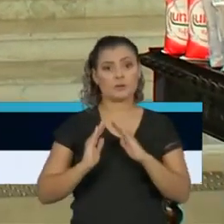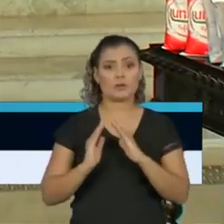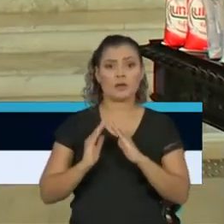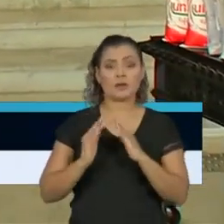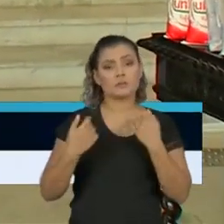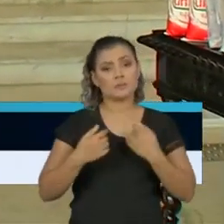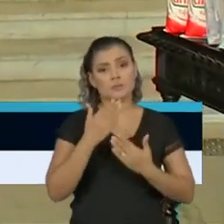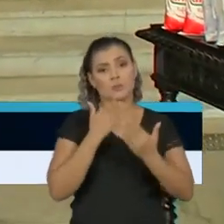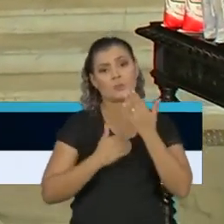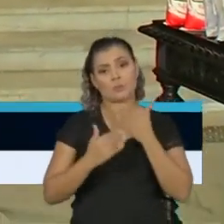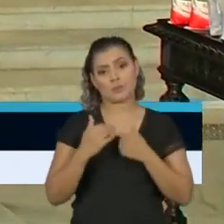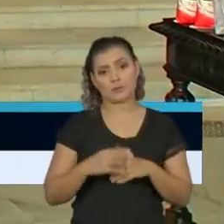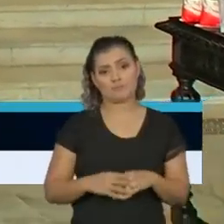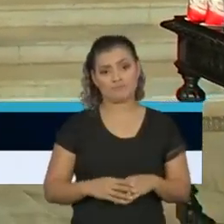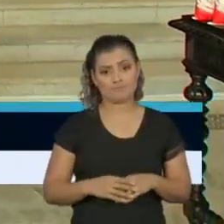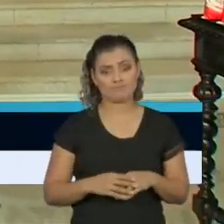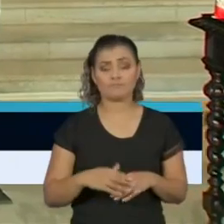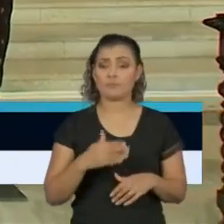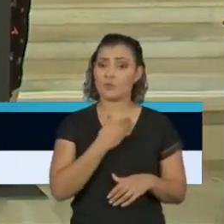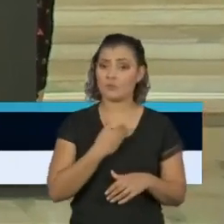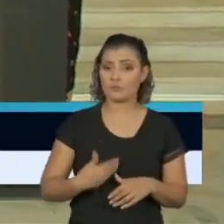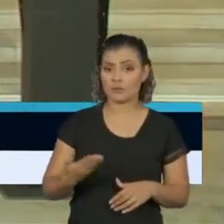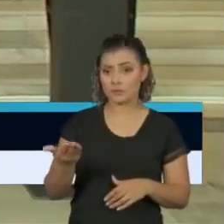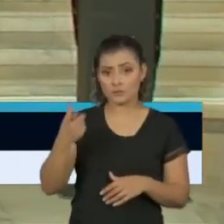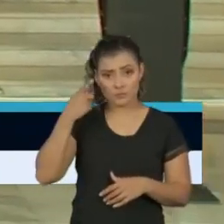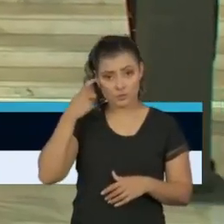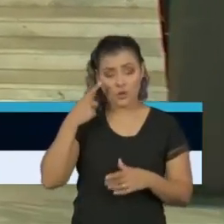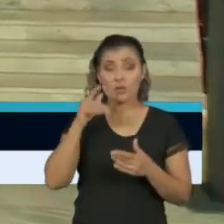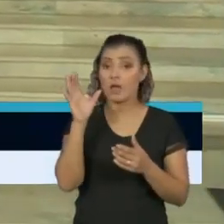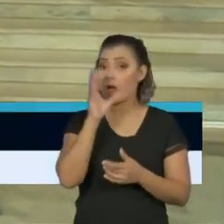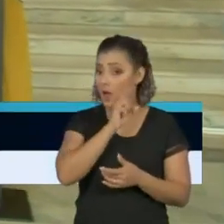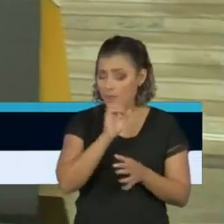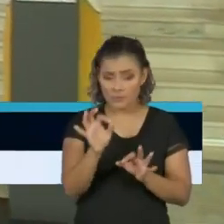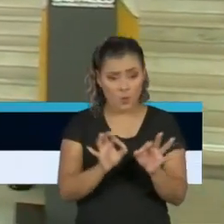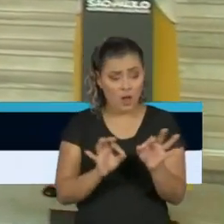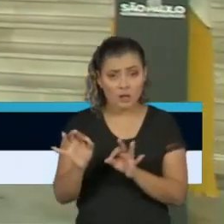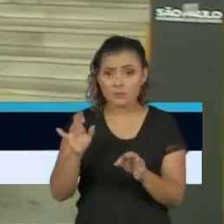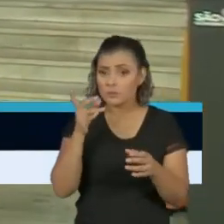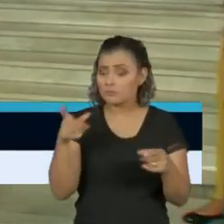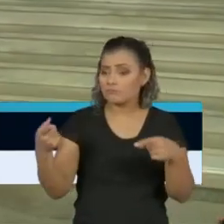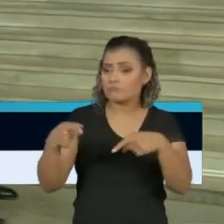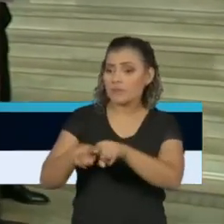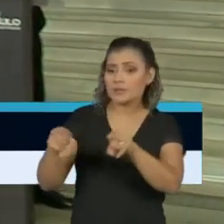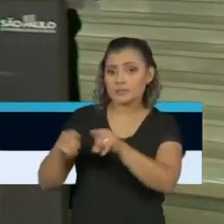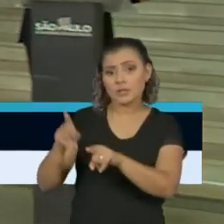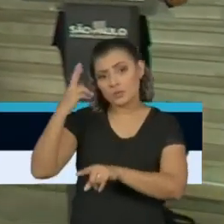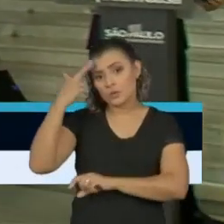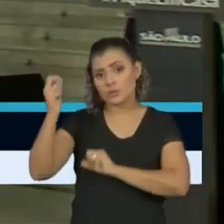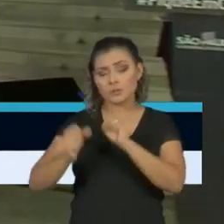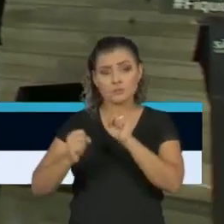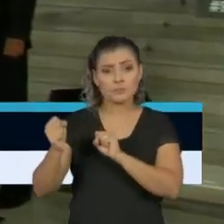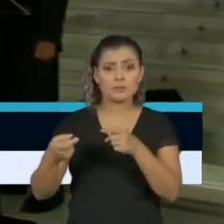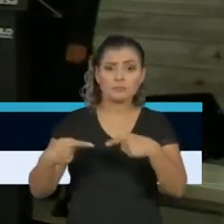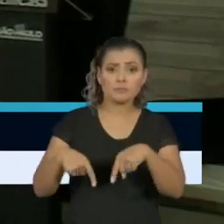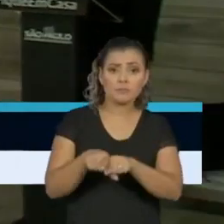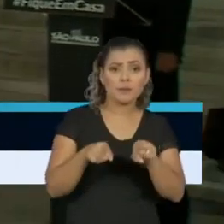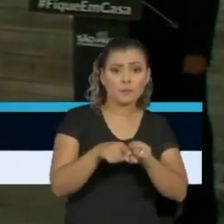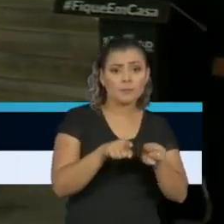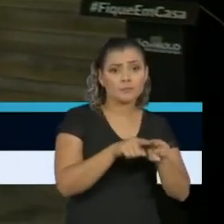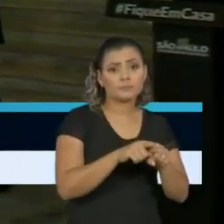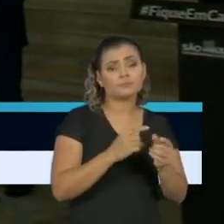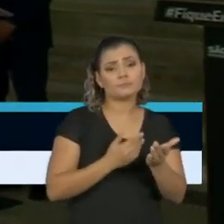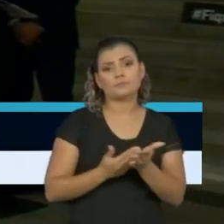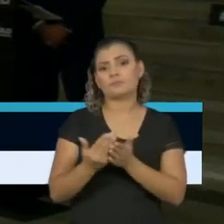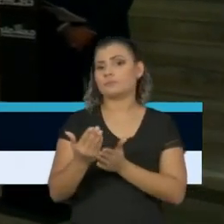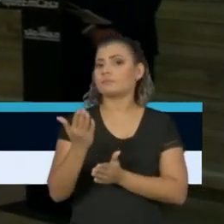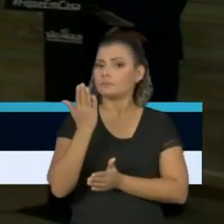se alimentar. O governador João Dória acionou rapidamente parceiros e empresários para colocarmos comida